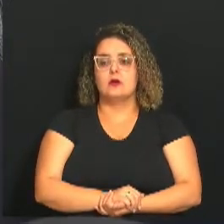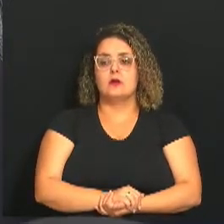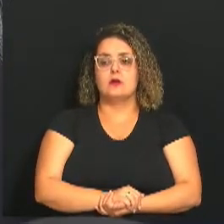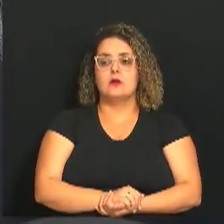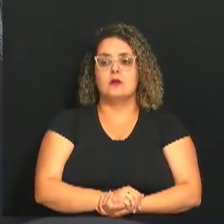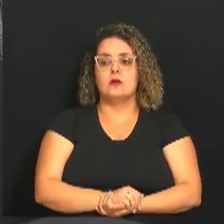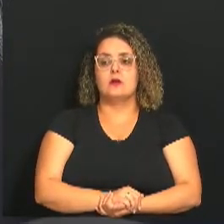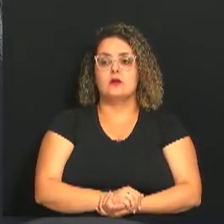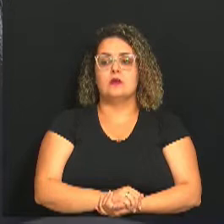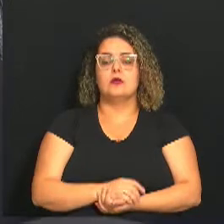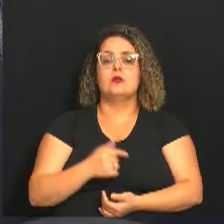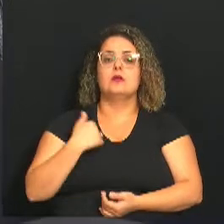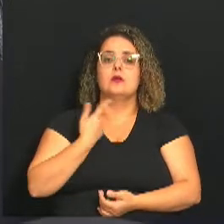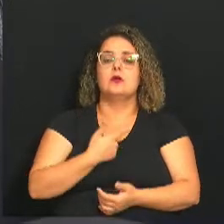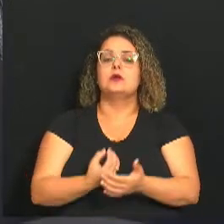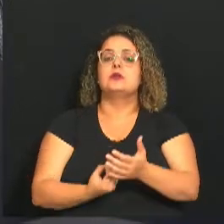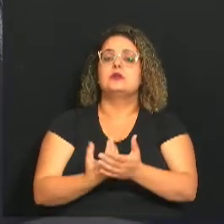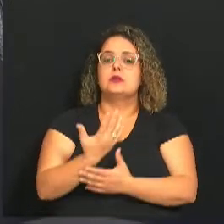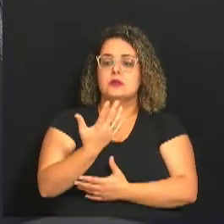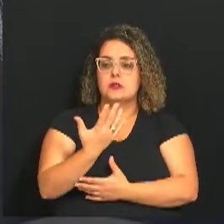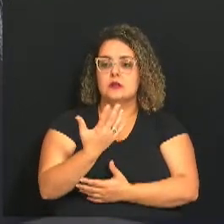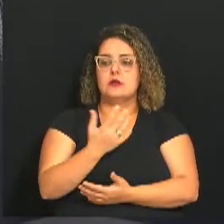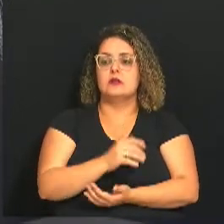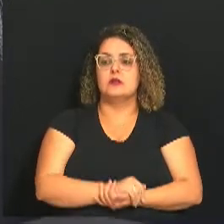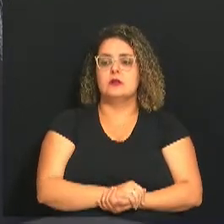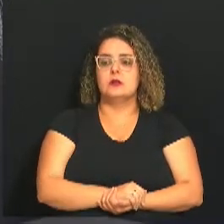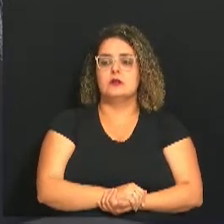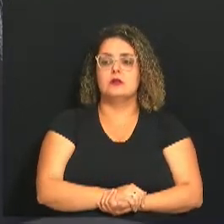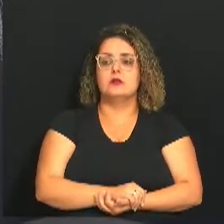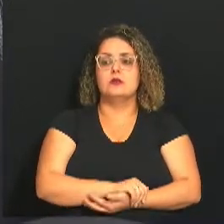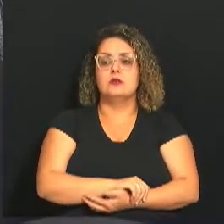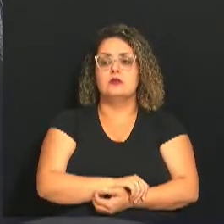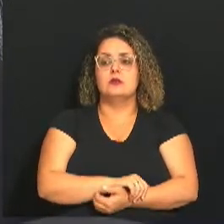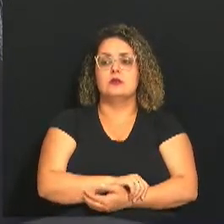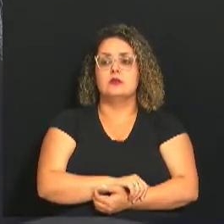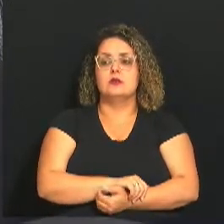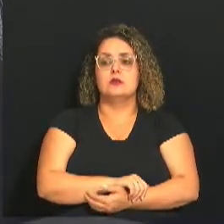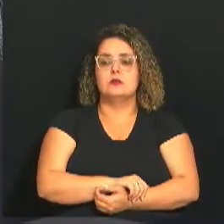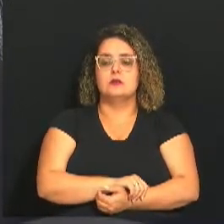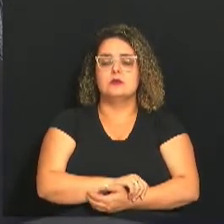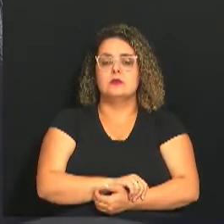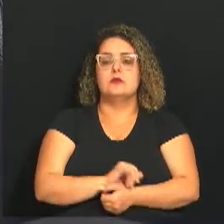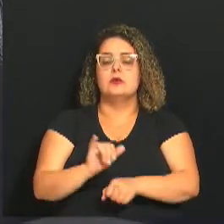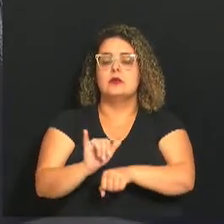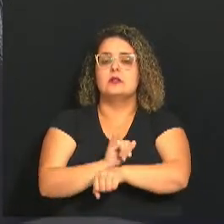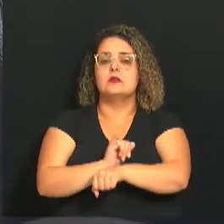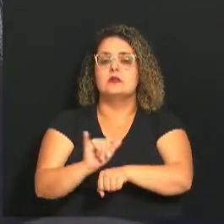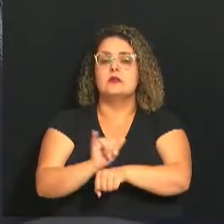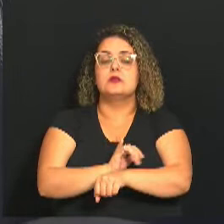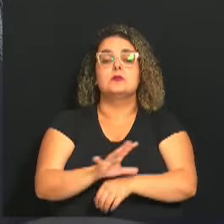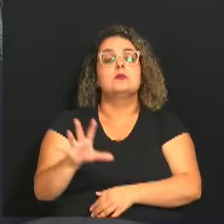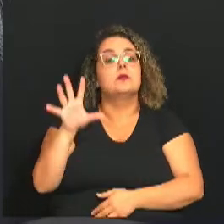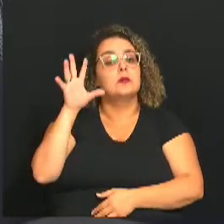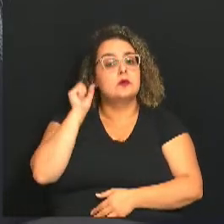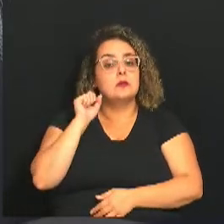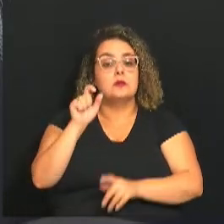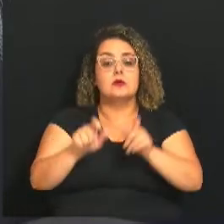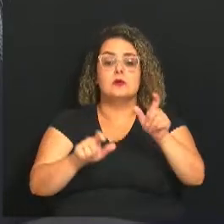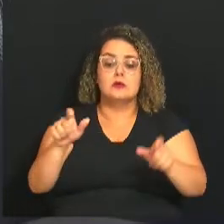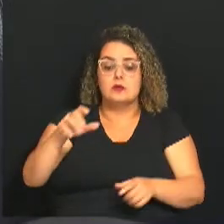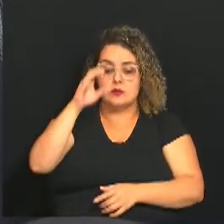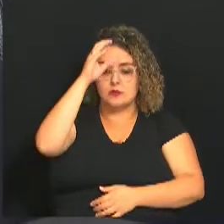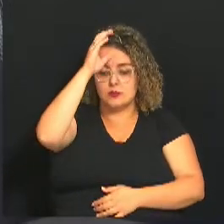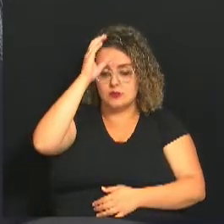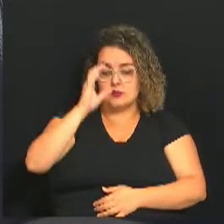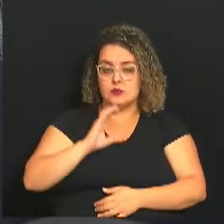um mecanismo de escuta da população. Então, fizemos ali